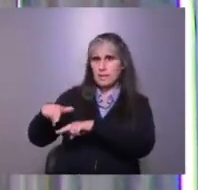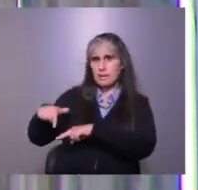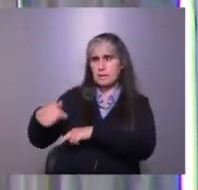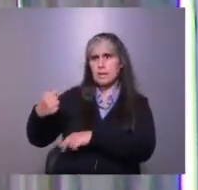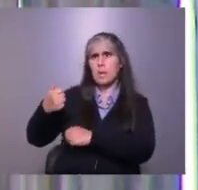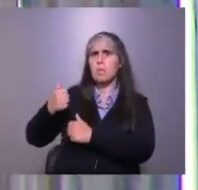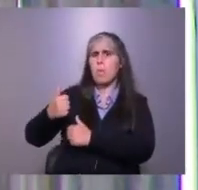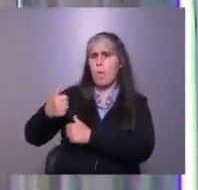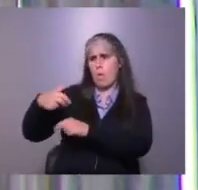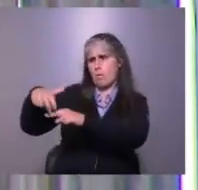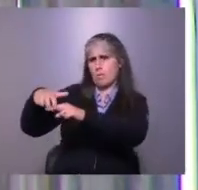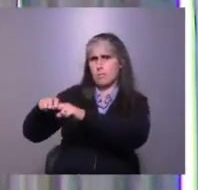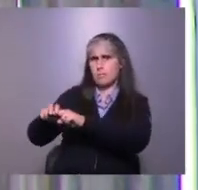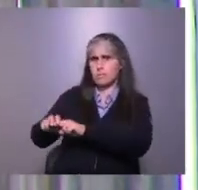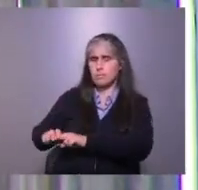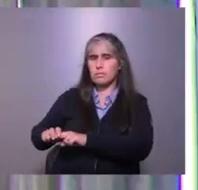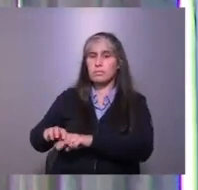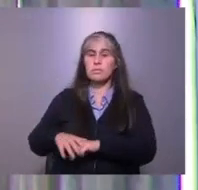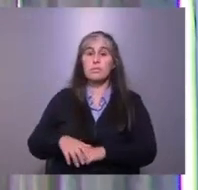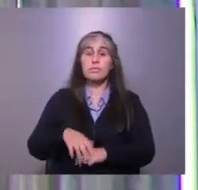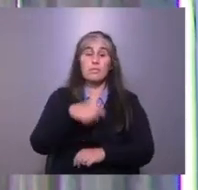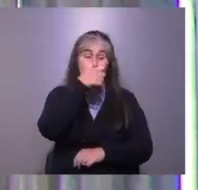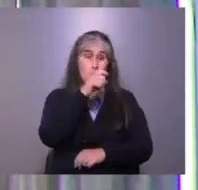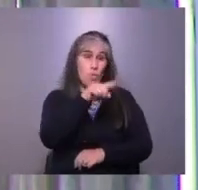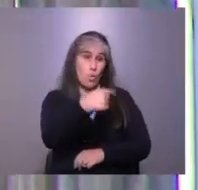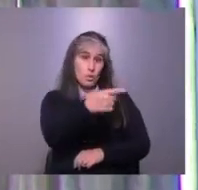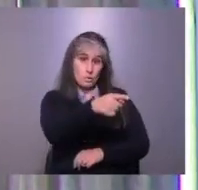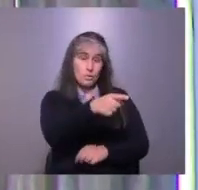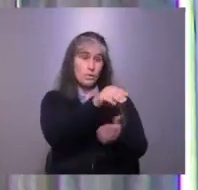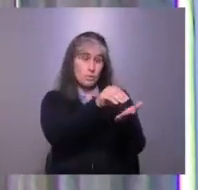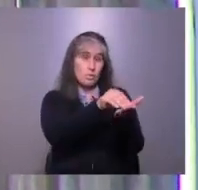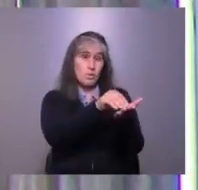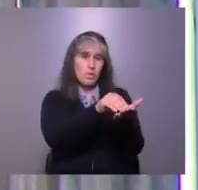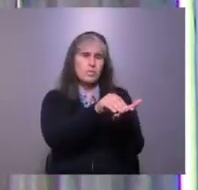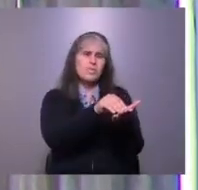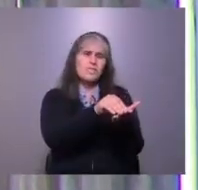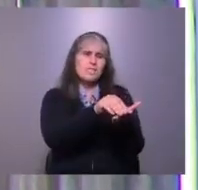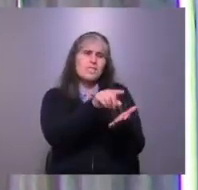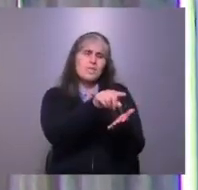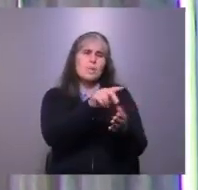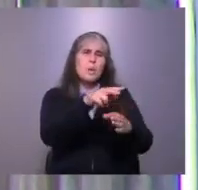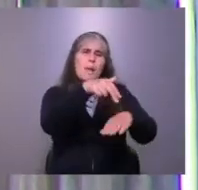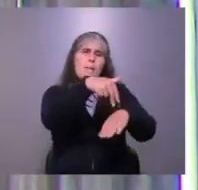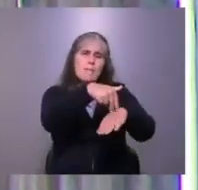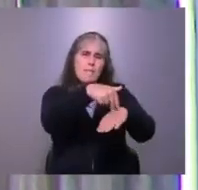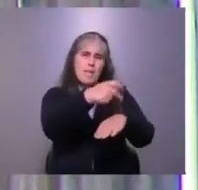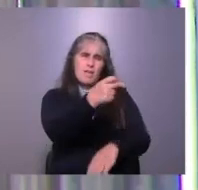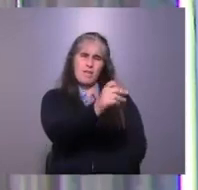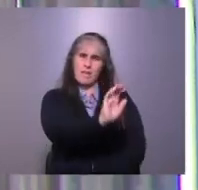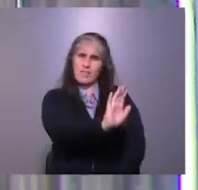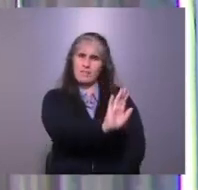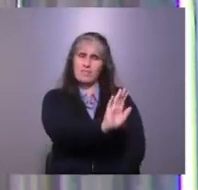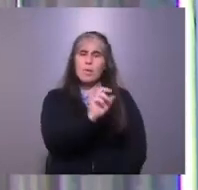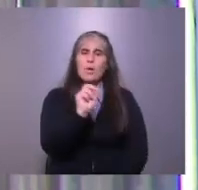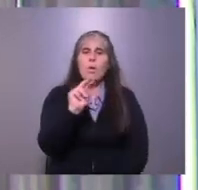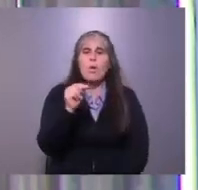lugar. E ao pobre: tu, fica aí de pé. Ou